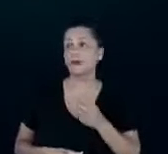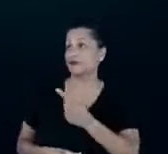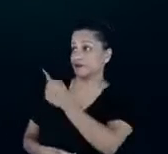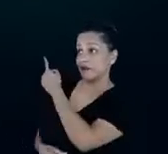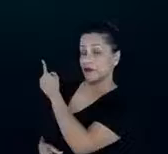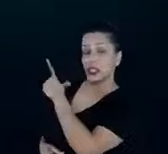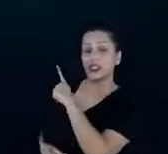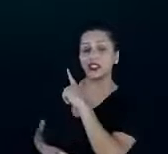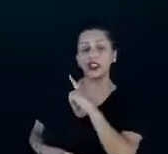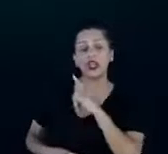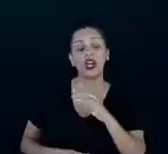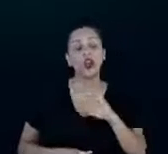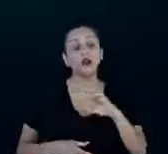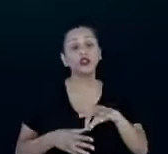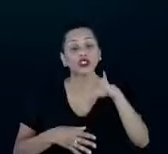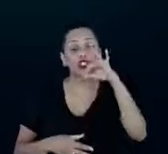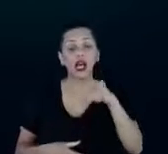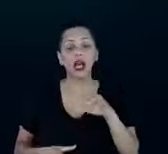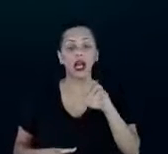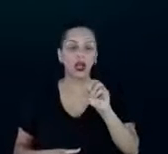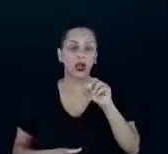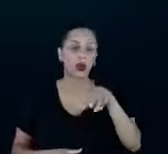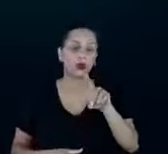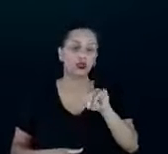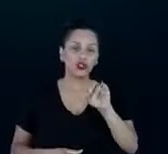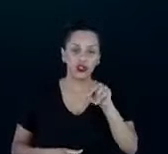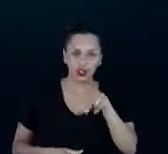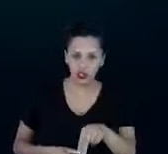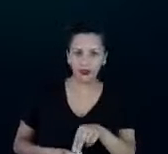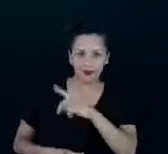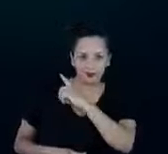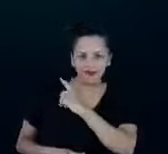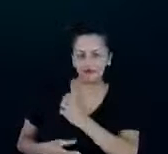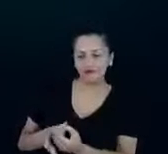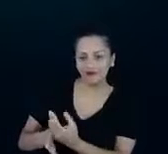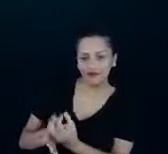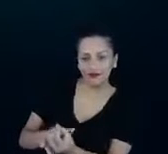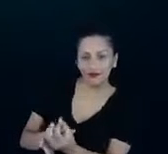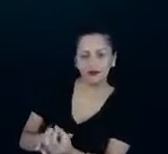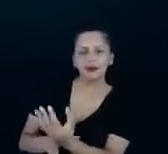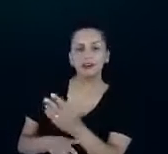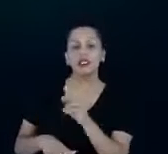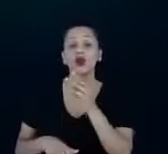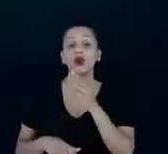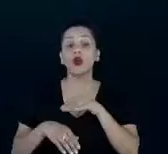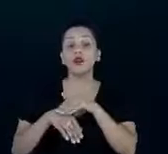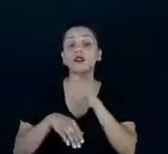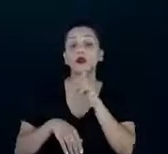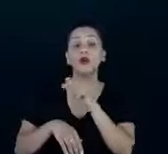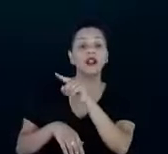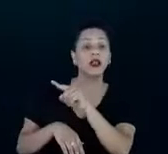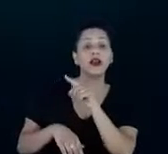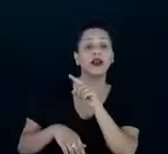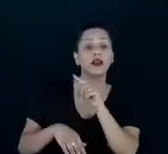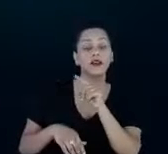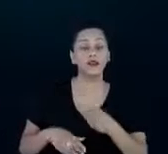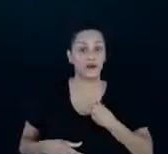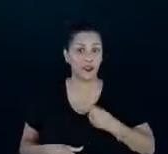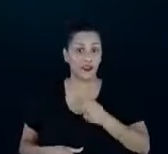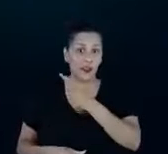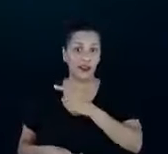chamado longing e conversei com a a moça que cuida da fazer ela tava morando na Austrália